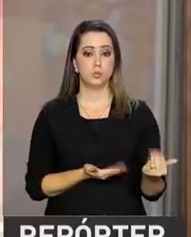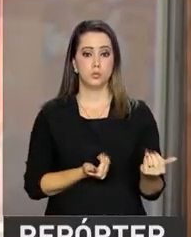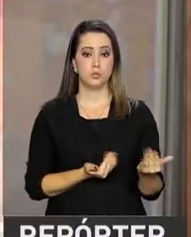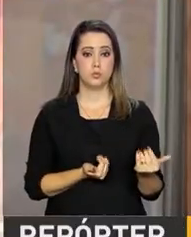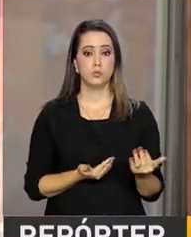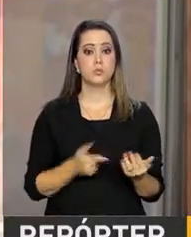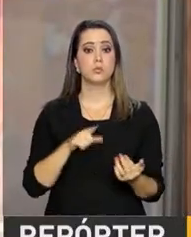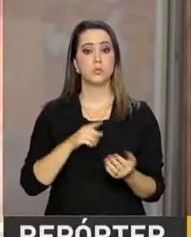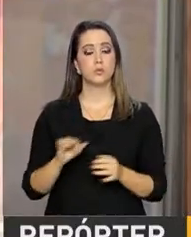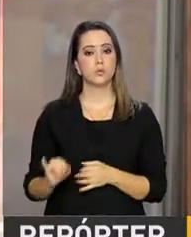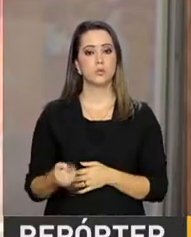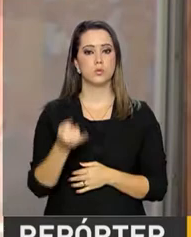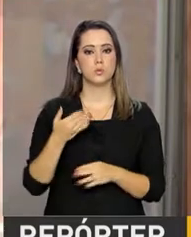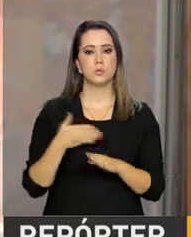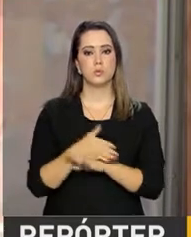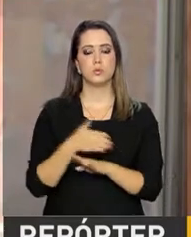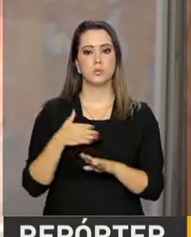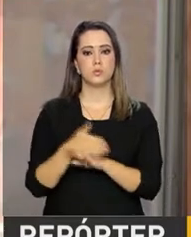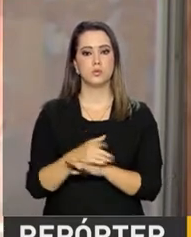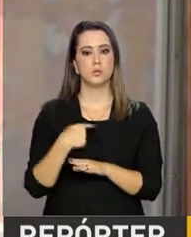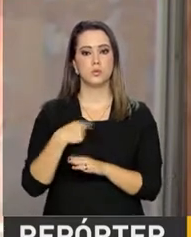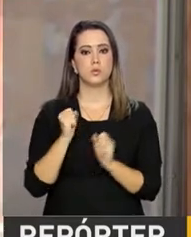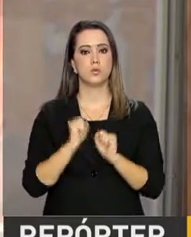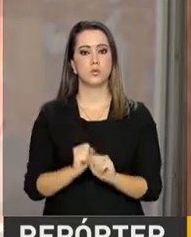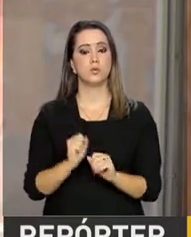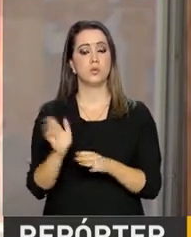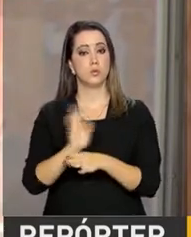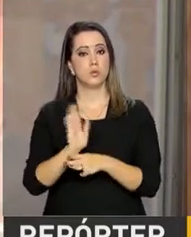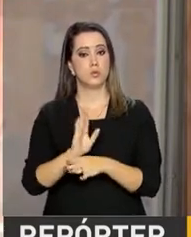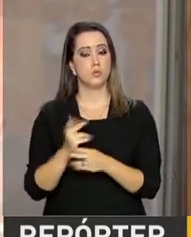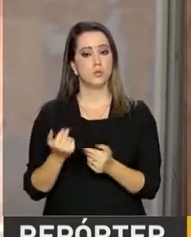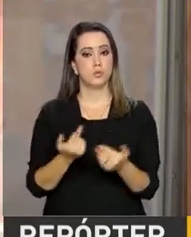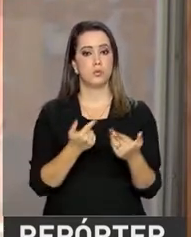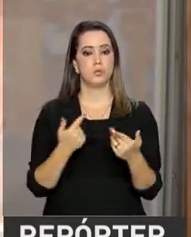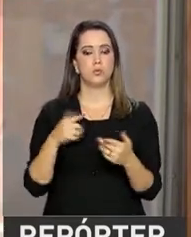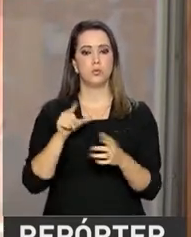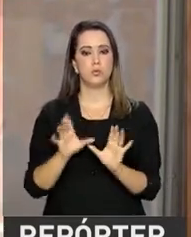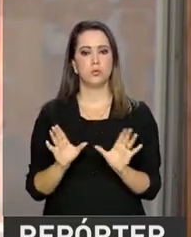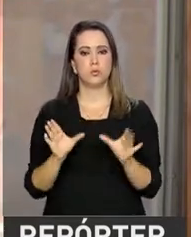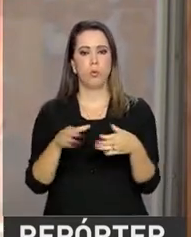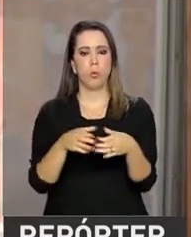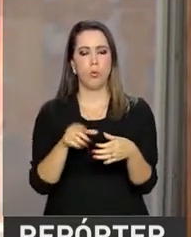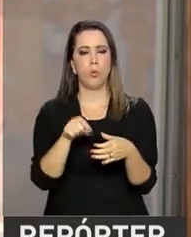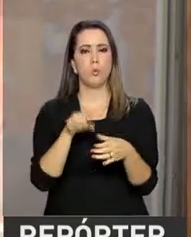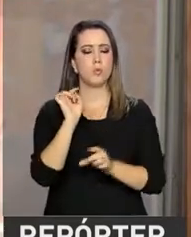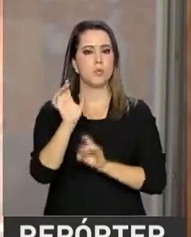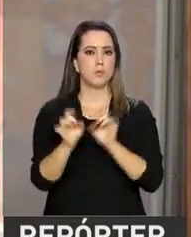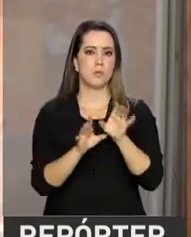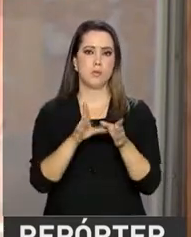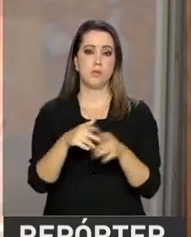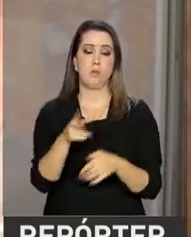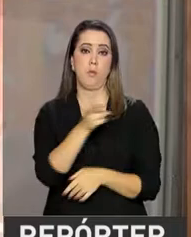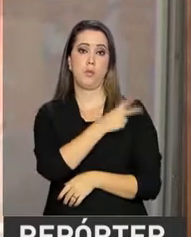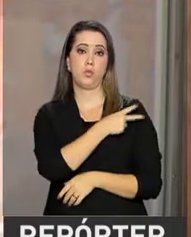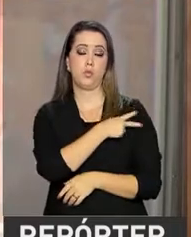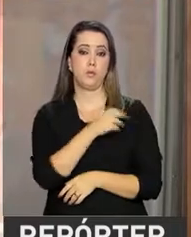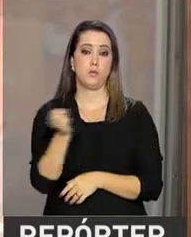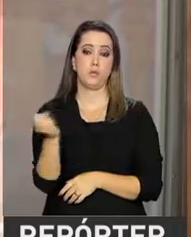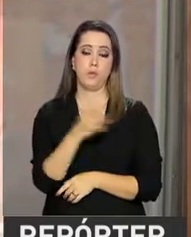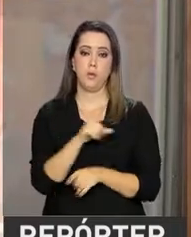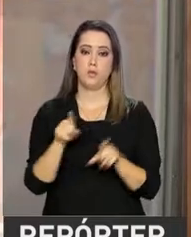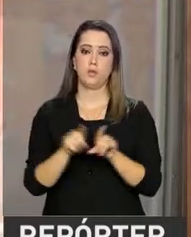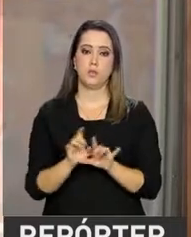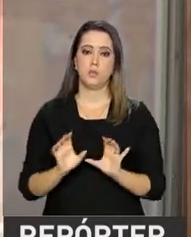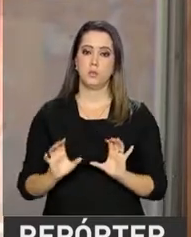talentos tenham uma chance de entrar no mercado e participar de produções como essas, o edital reserva uma cota especial para diretores novos. Há também